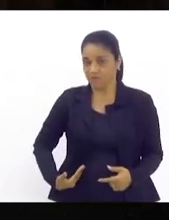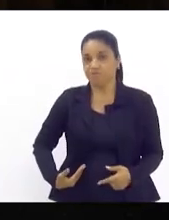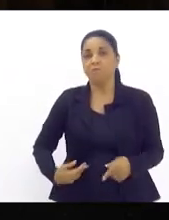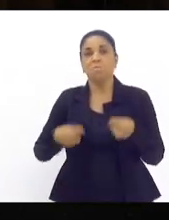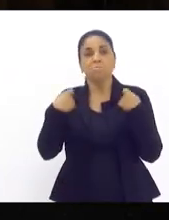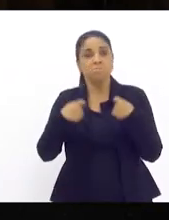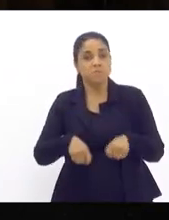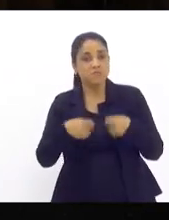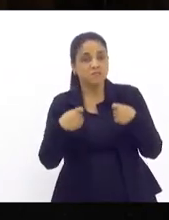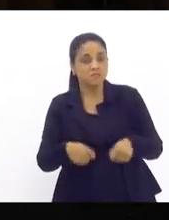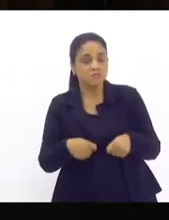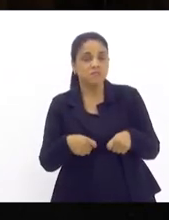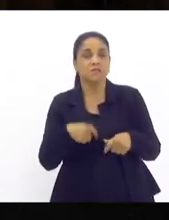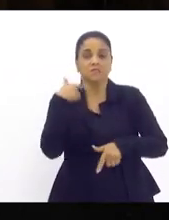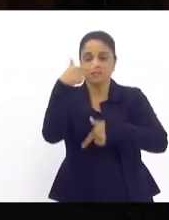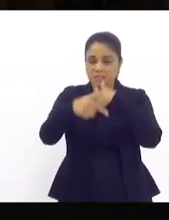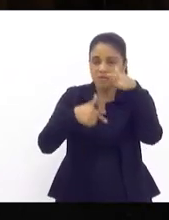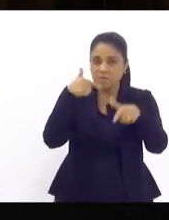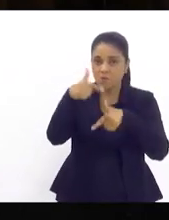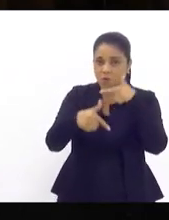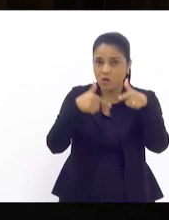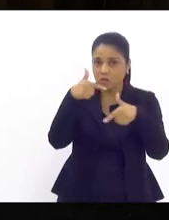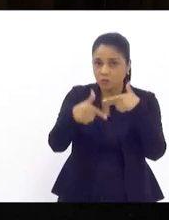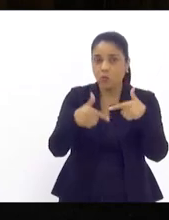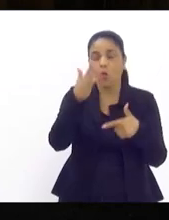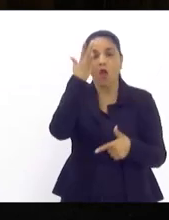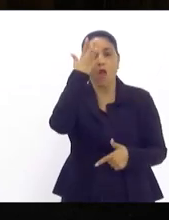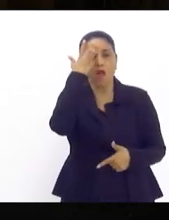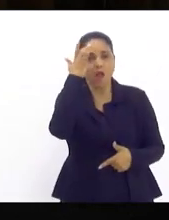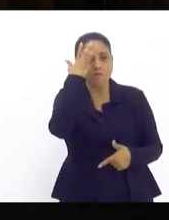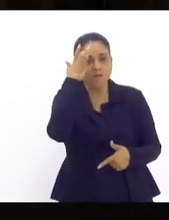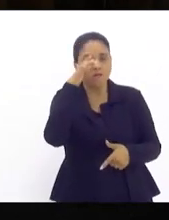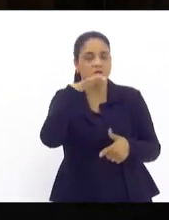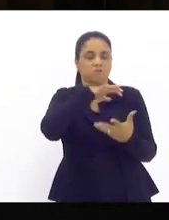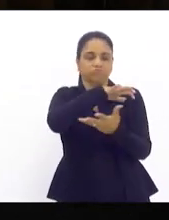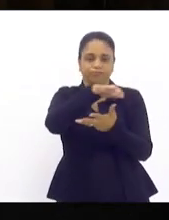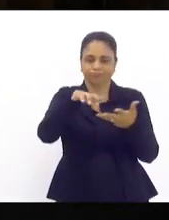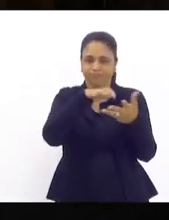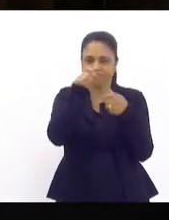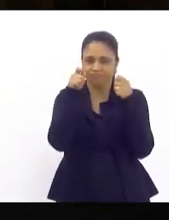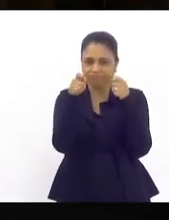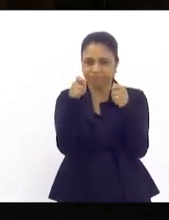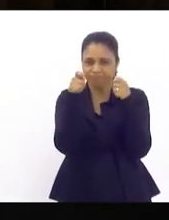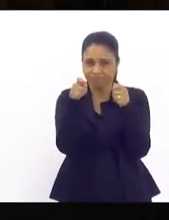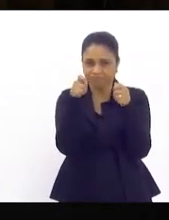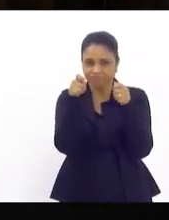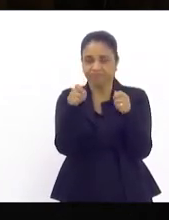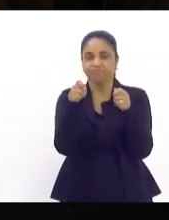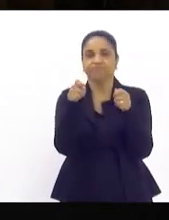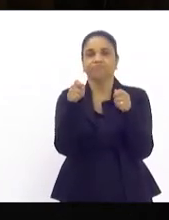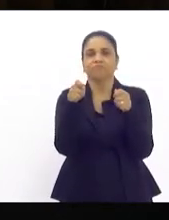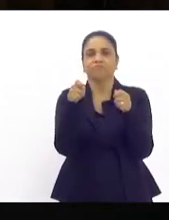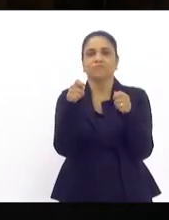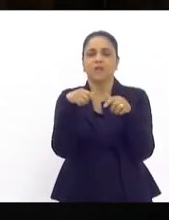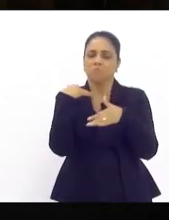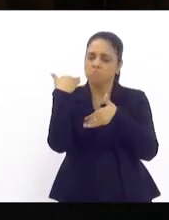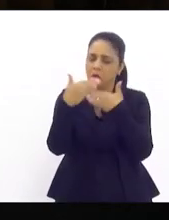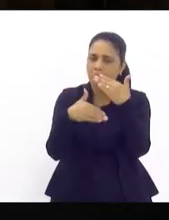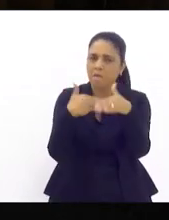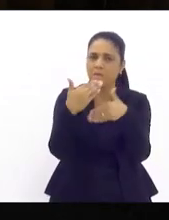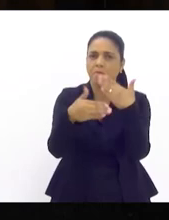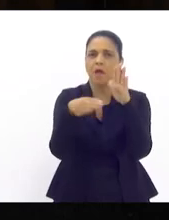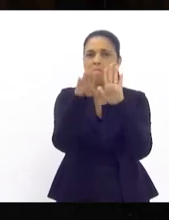trabalhadores estarão amanhã da educação fazendo a sua mobilização e a sua greve para ter um avanço nessa